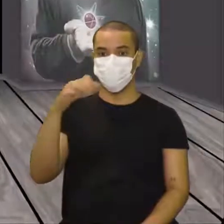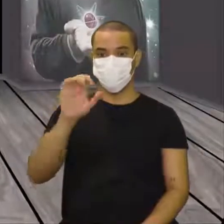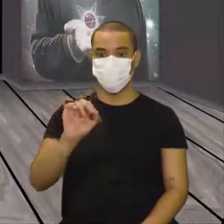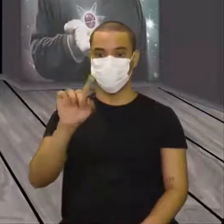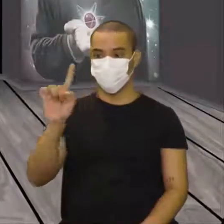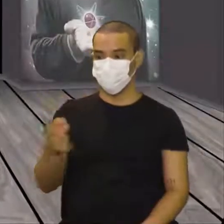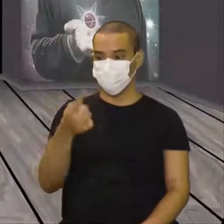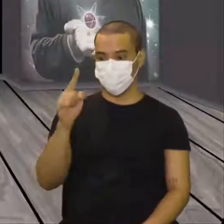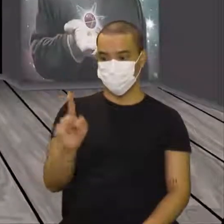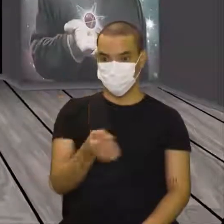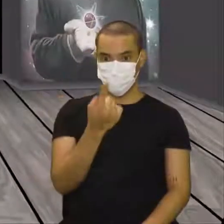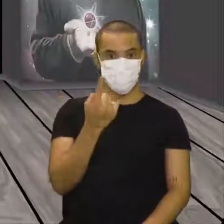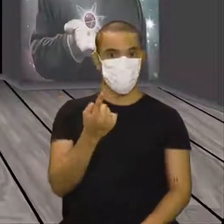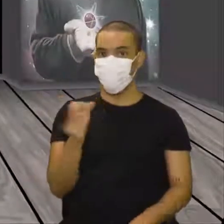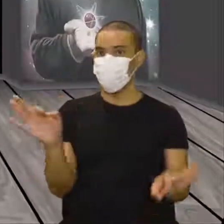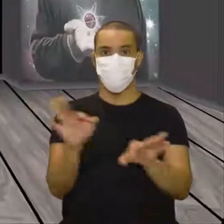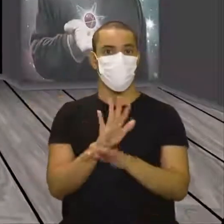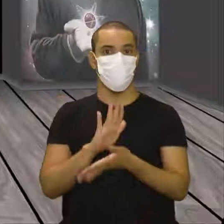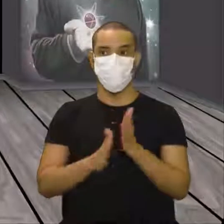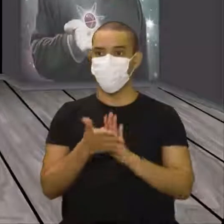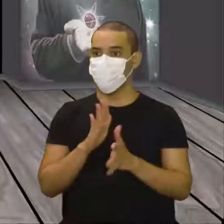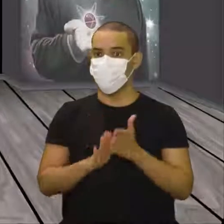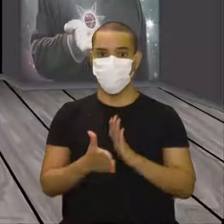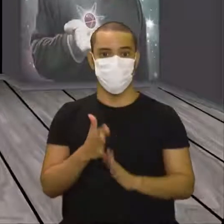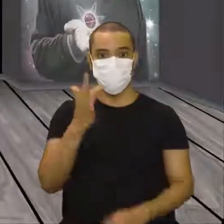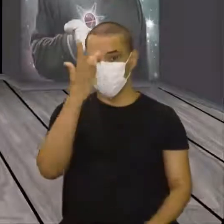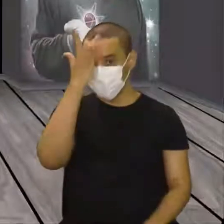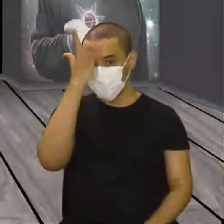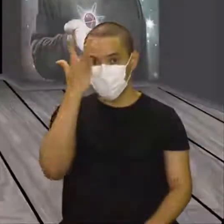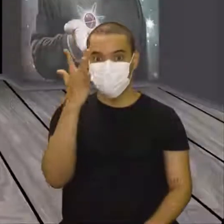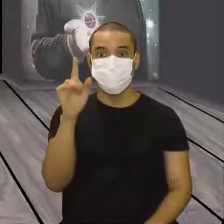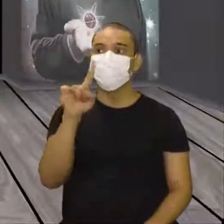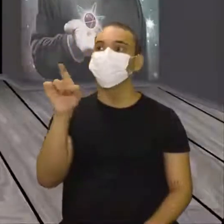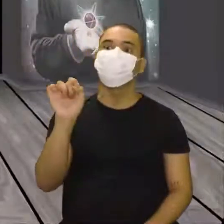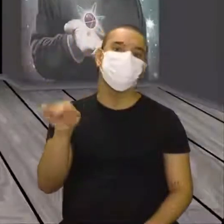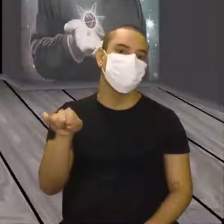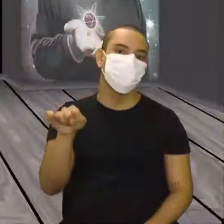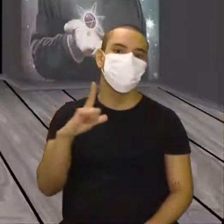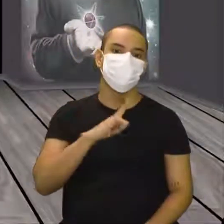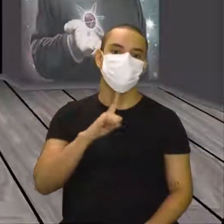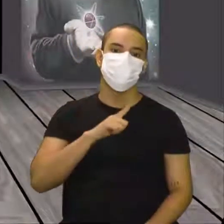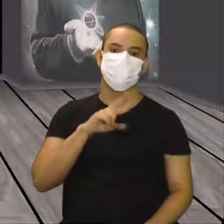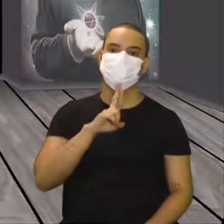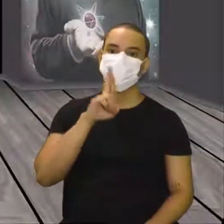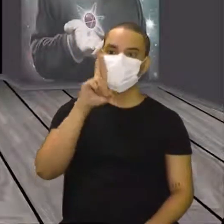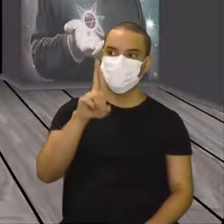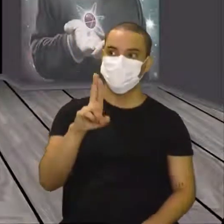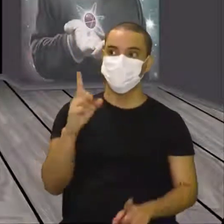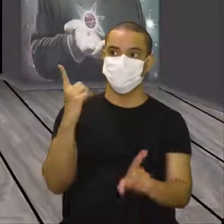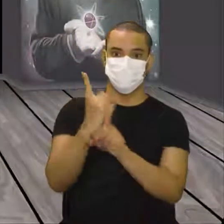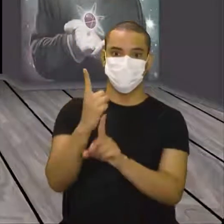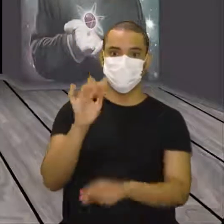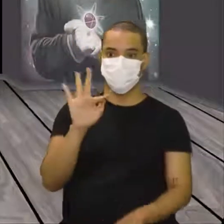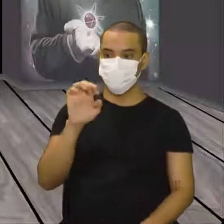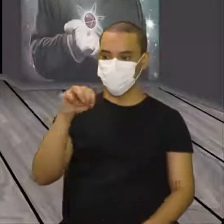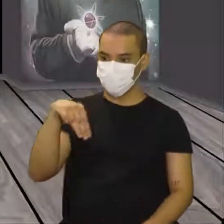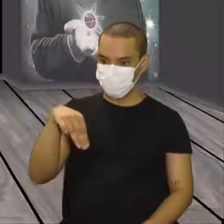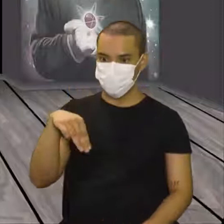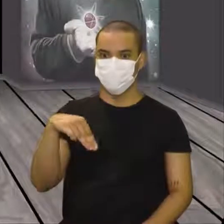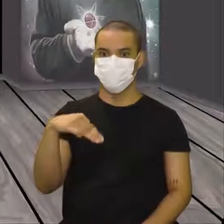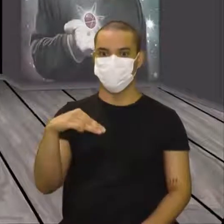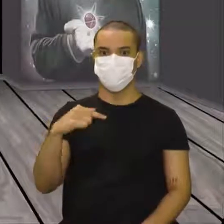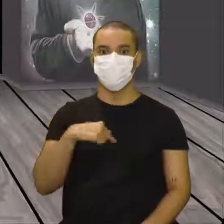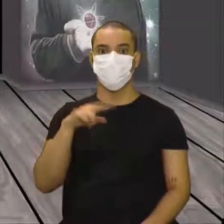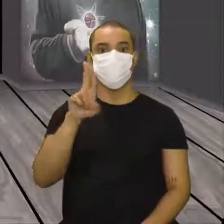2 vírgulas, acabou a questão. Ah, e aí? Pegou o seu resultado, achou a FEM, né? A FEM, eu